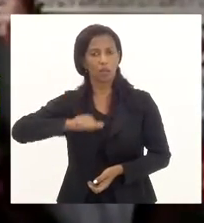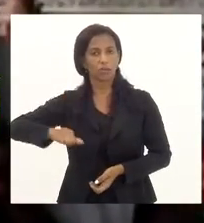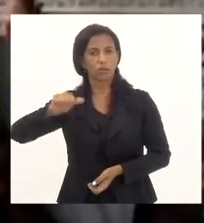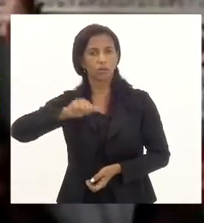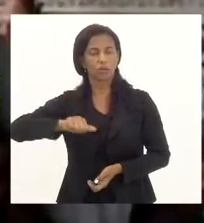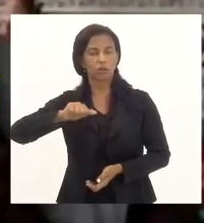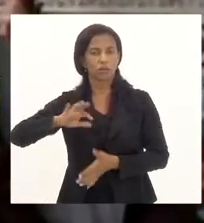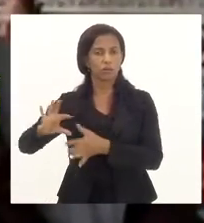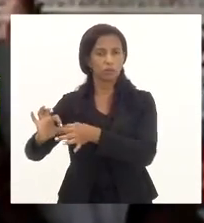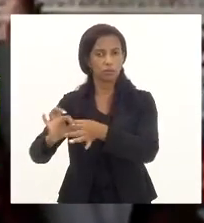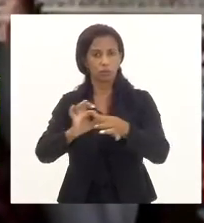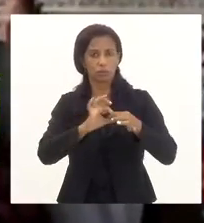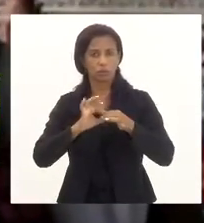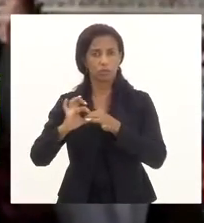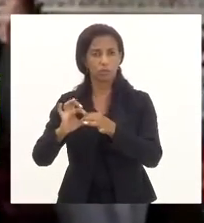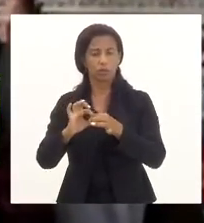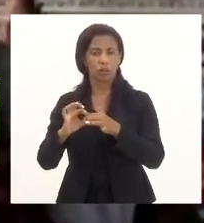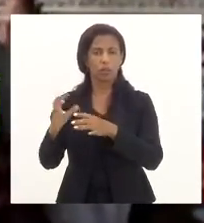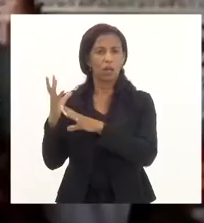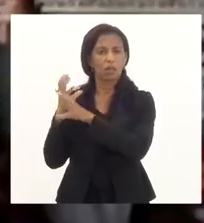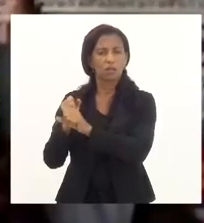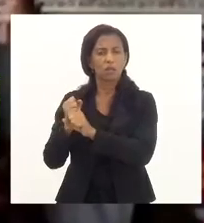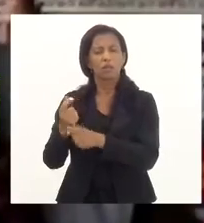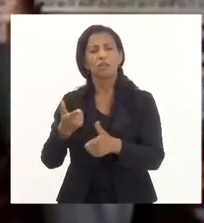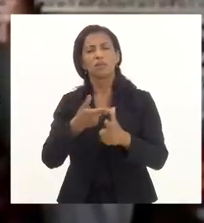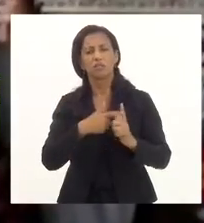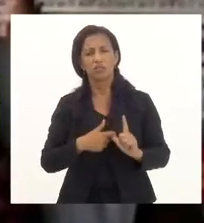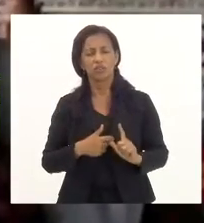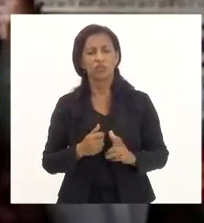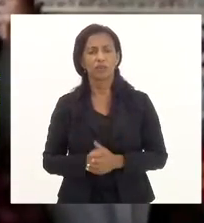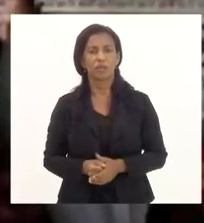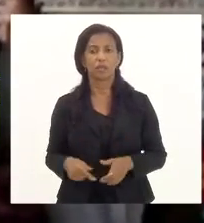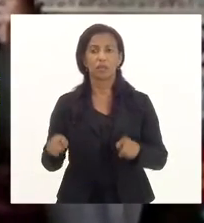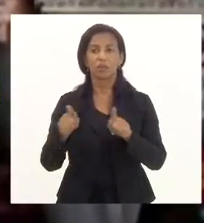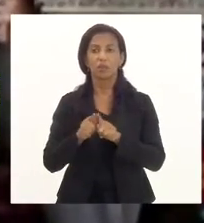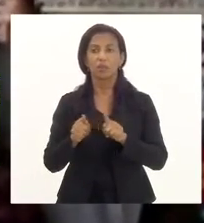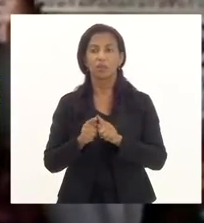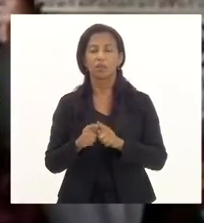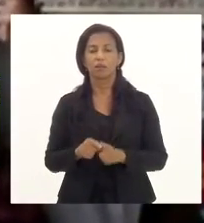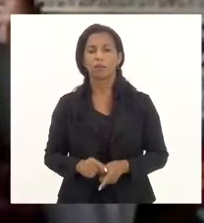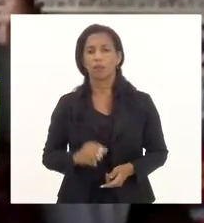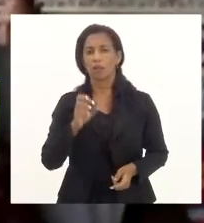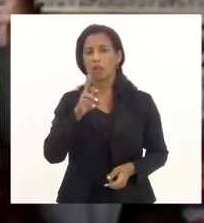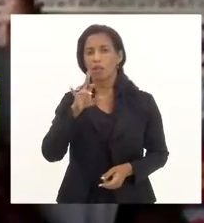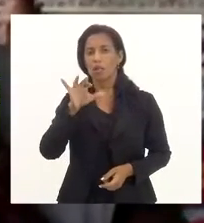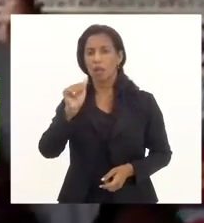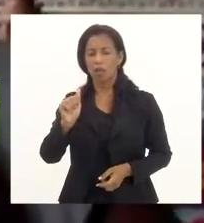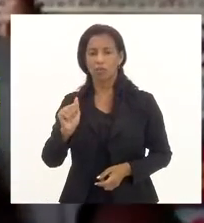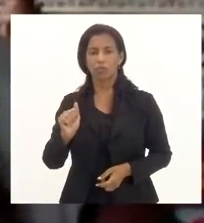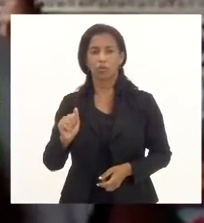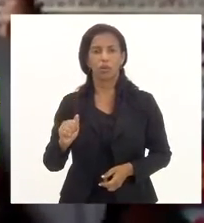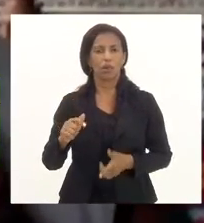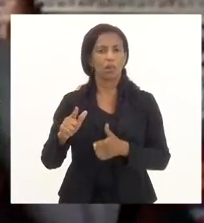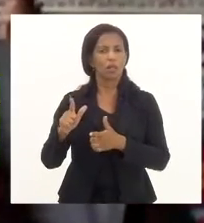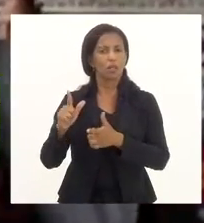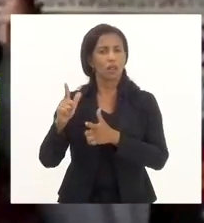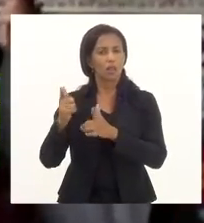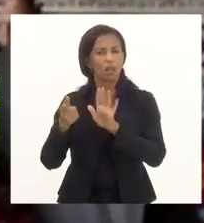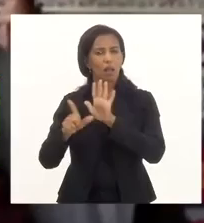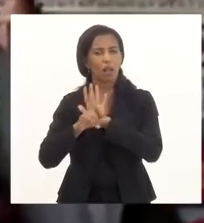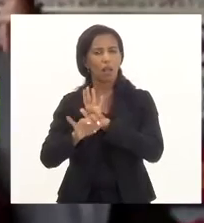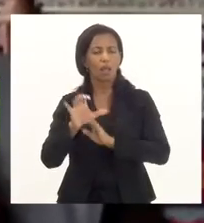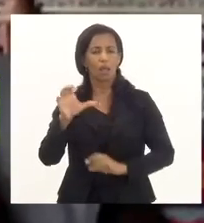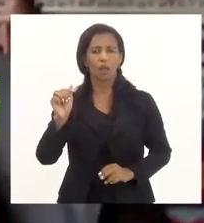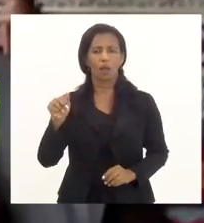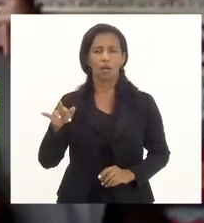a auditação dessa dívida né sobretudo em relação aos créditos da lei kandir é e a